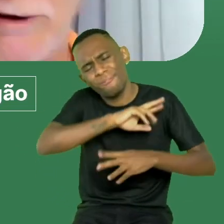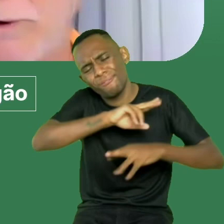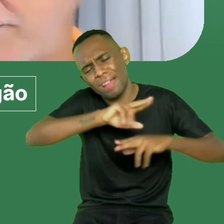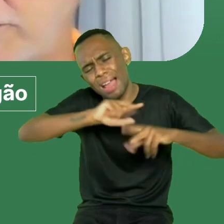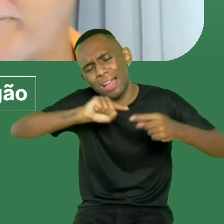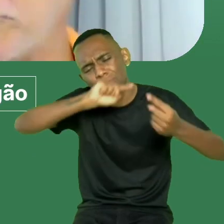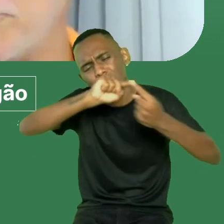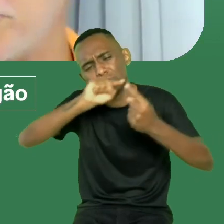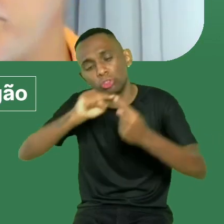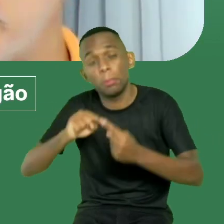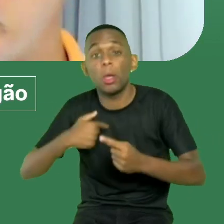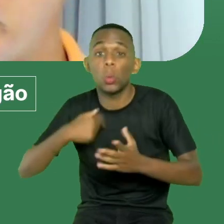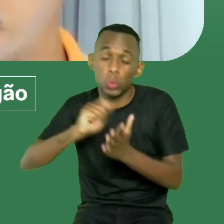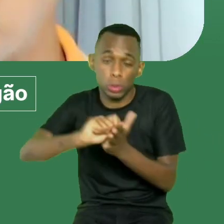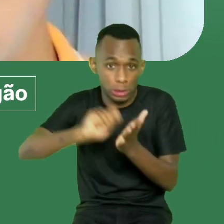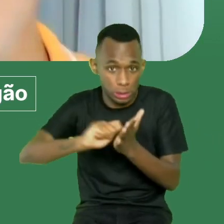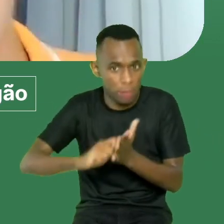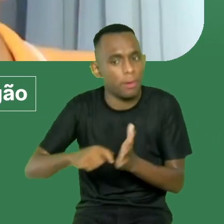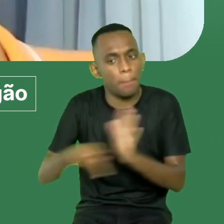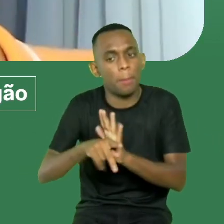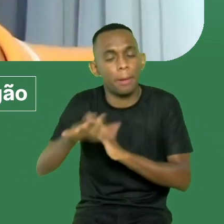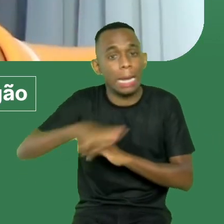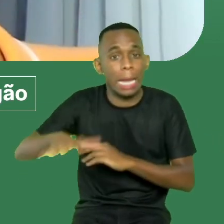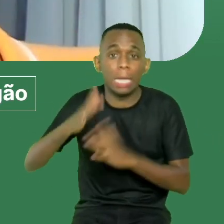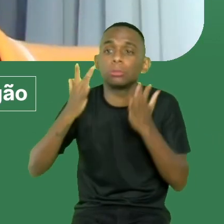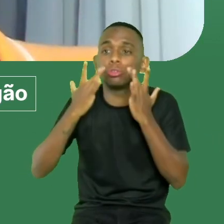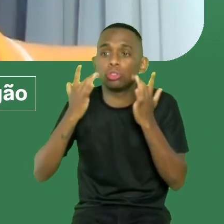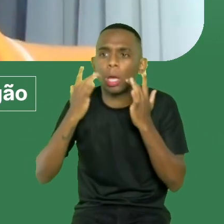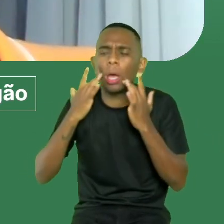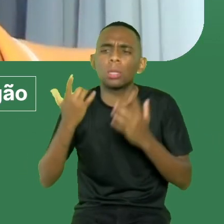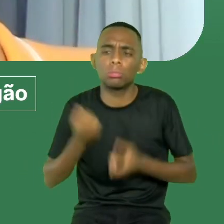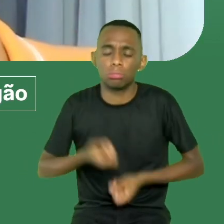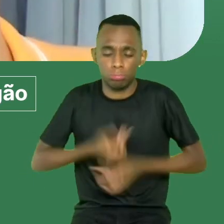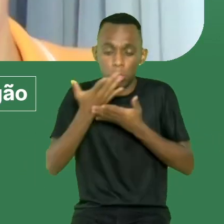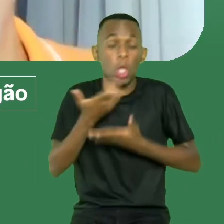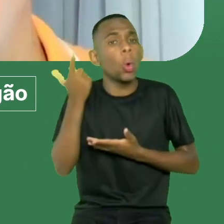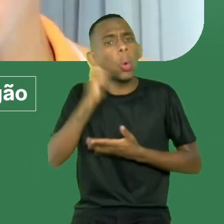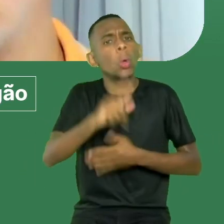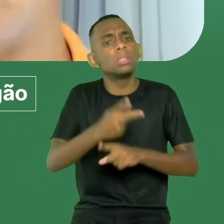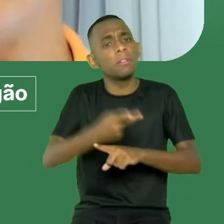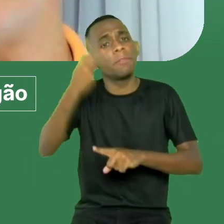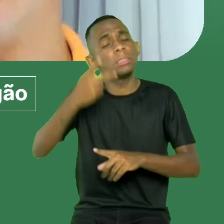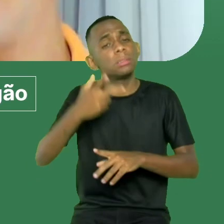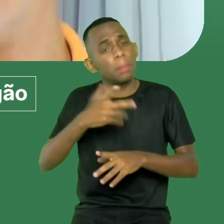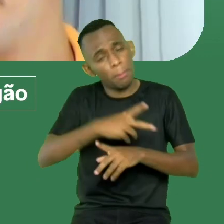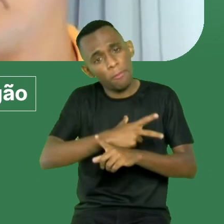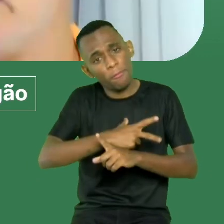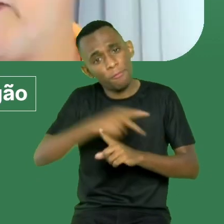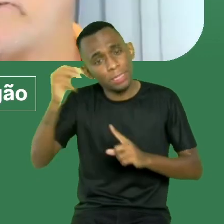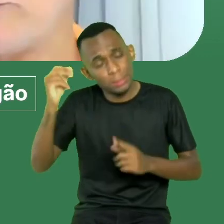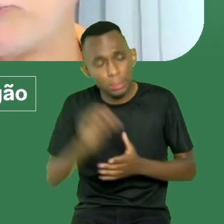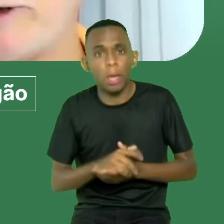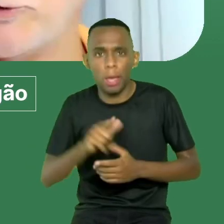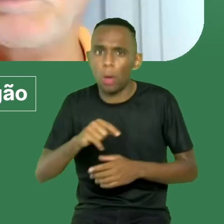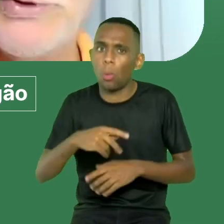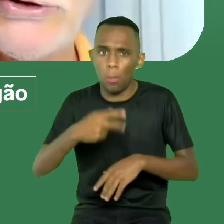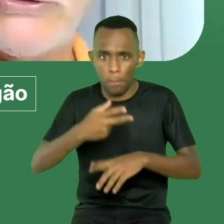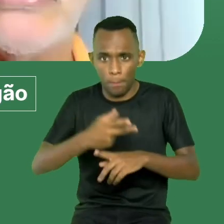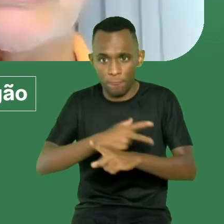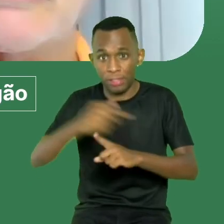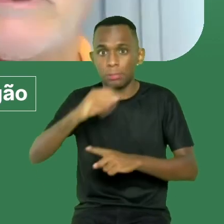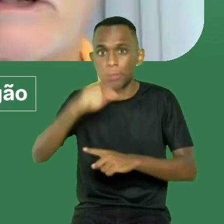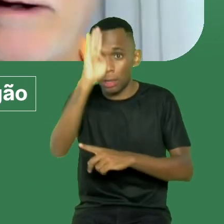esse aqui para dramaturgia e ele ganhou o prêmio lá. É um prêmio nacional também. Essa história